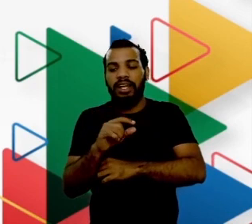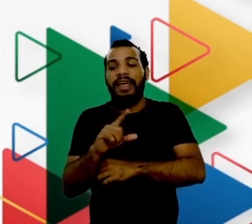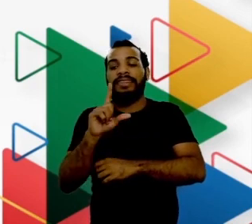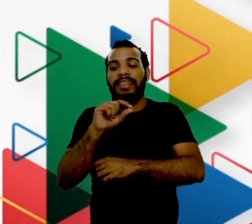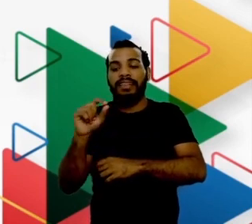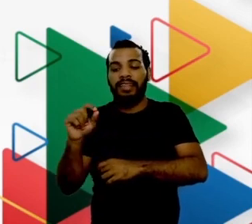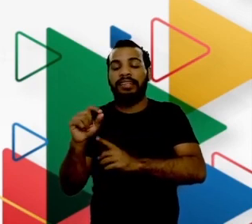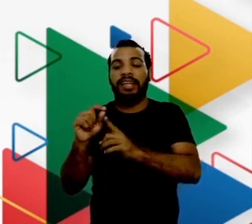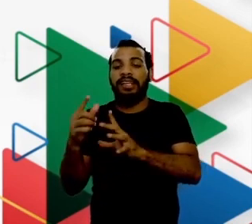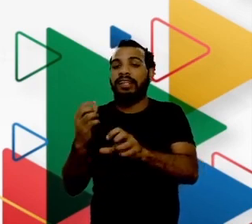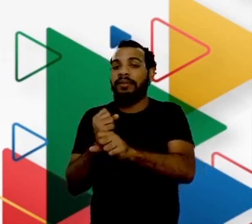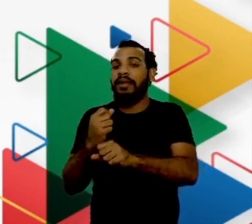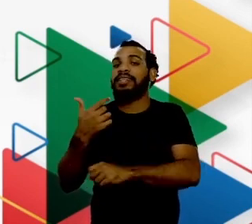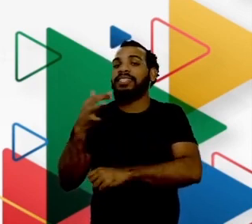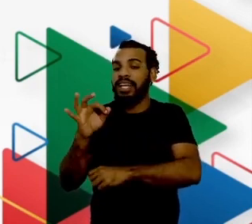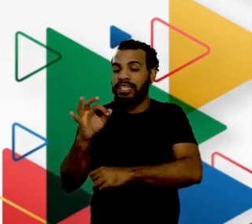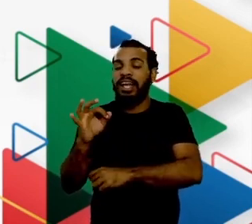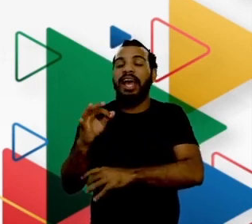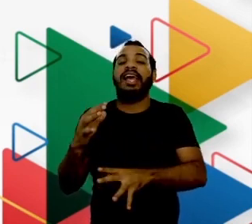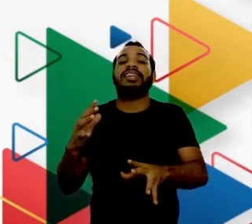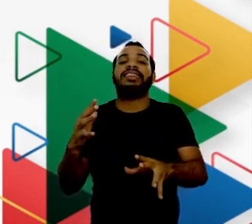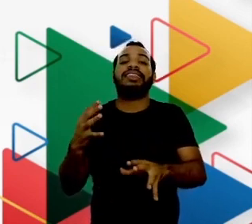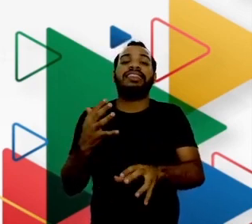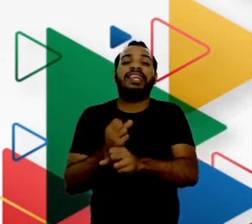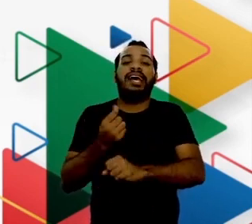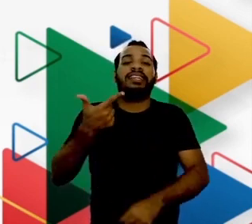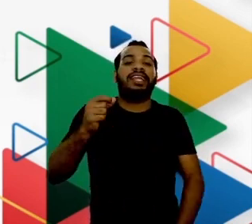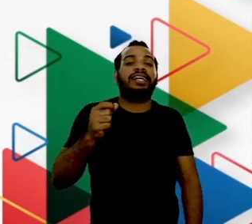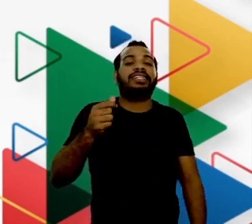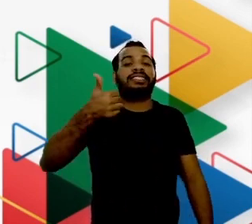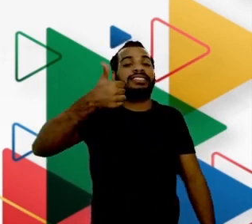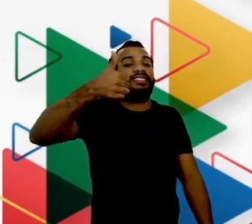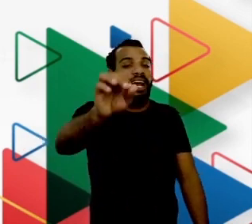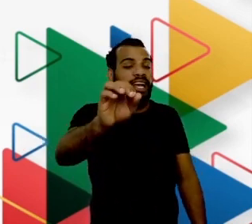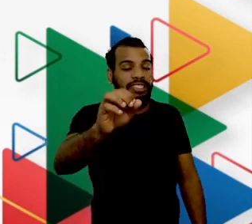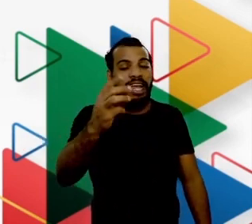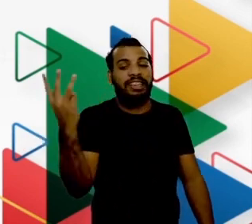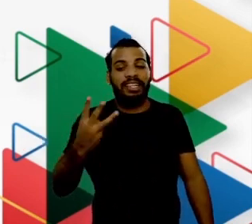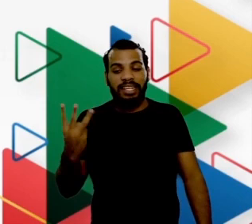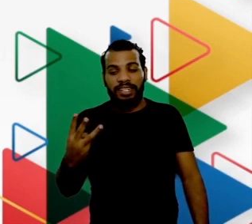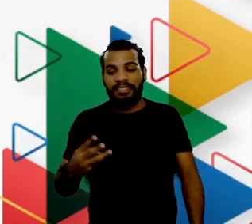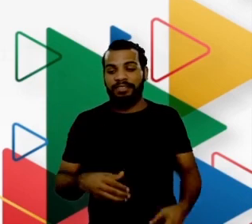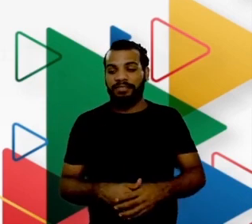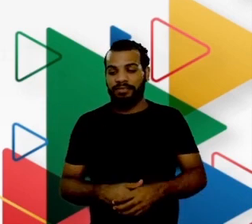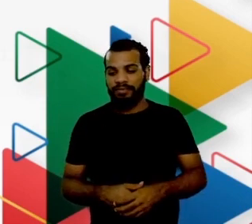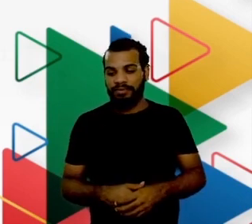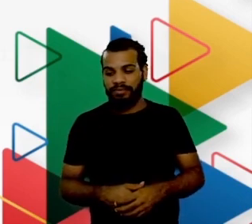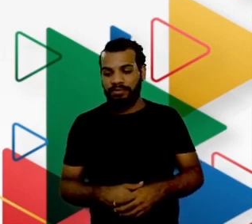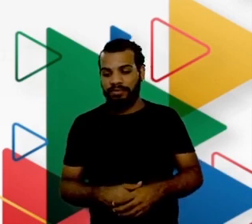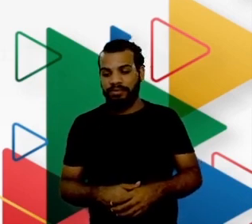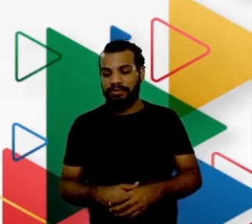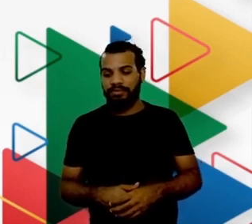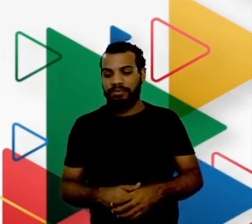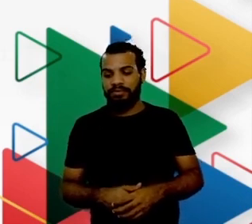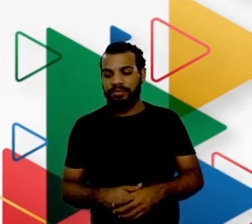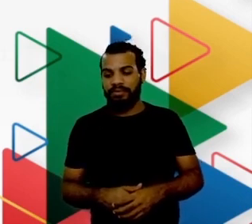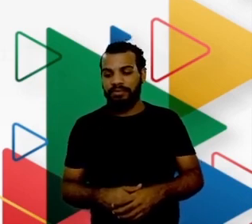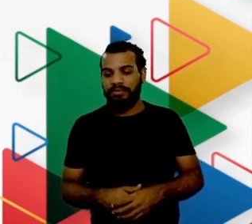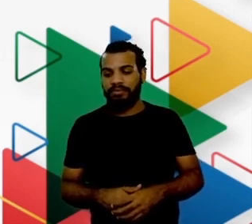terceira. Aí fica menos 6 mais 3. Menos 6 mais 3,